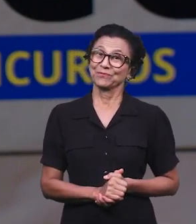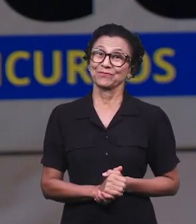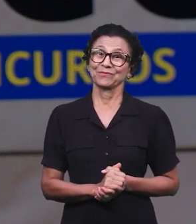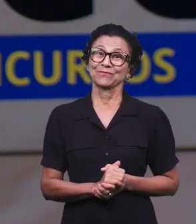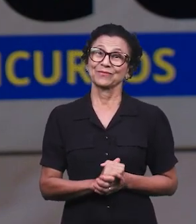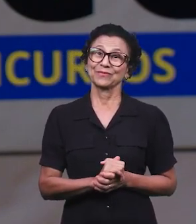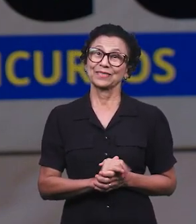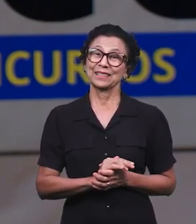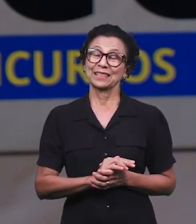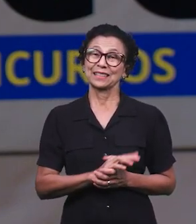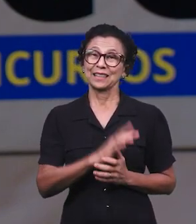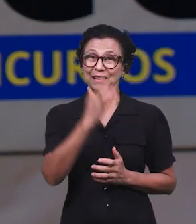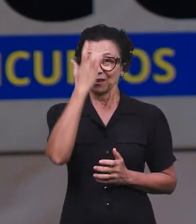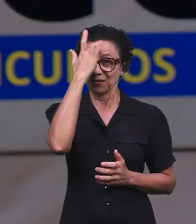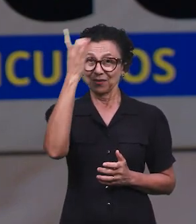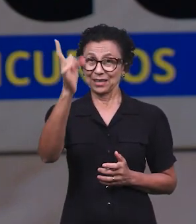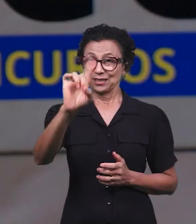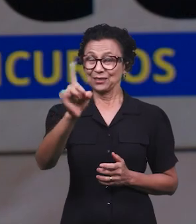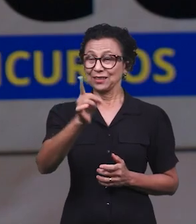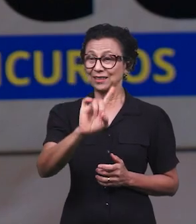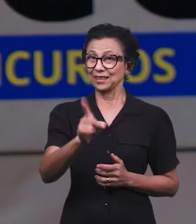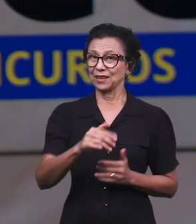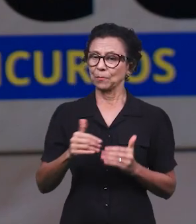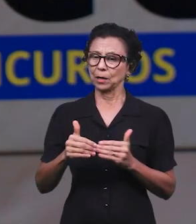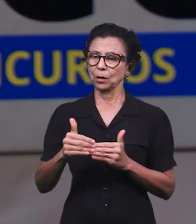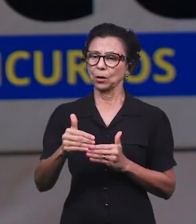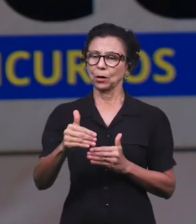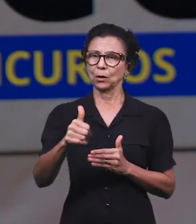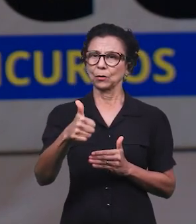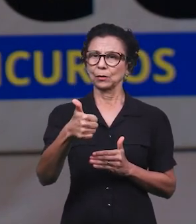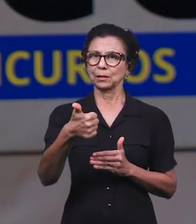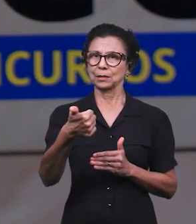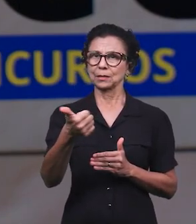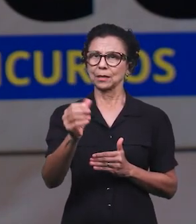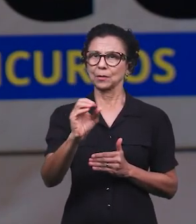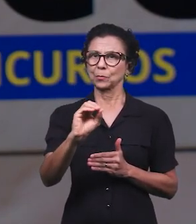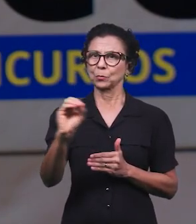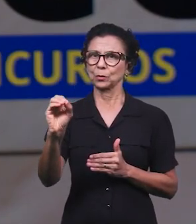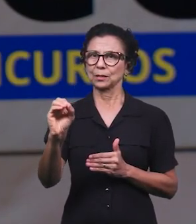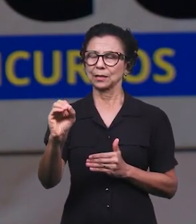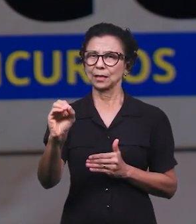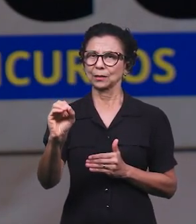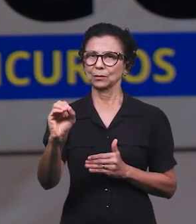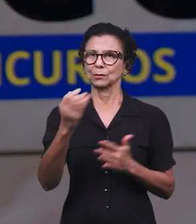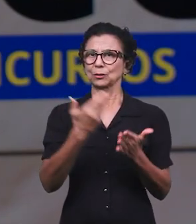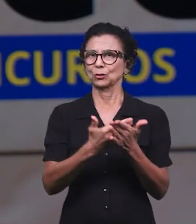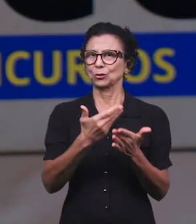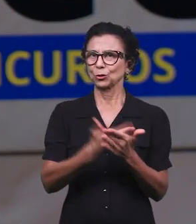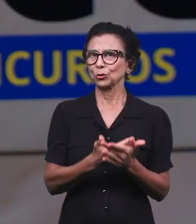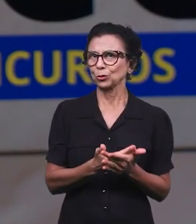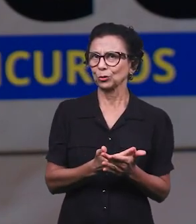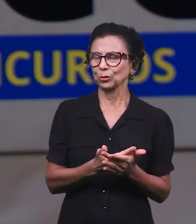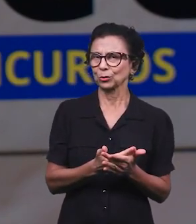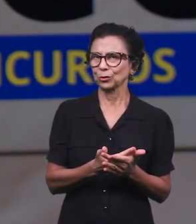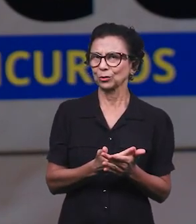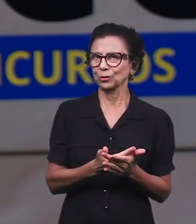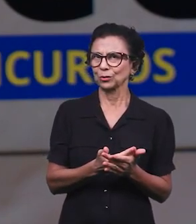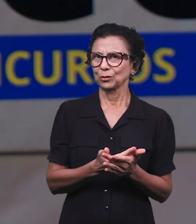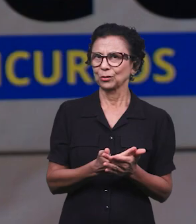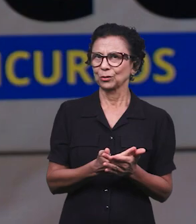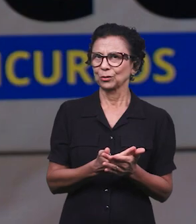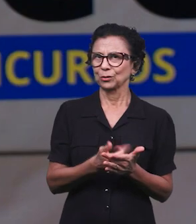né? A gente não vai ter uma rotina 100% de estudos todos os dias, mas disciplina